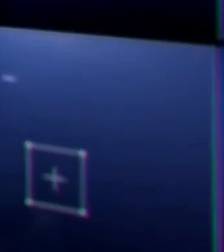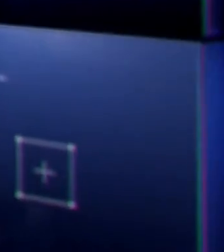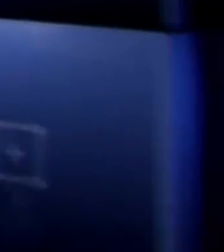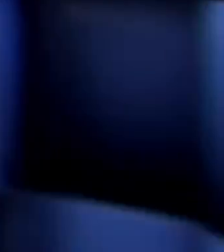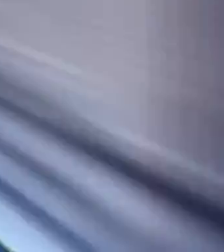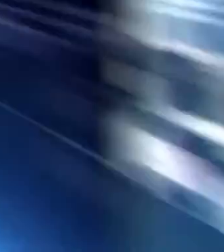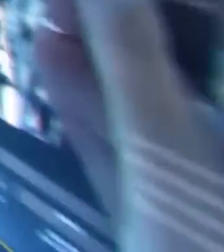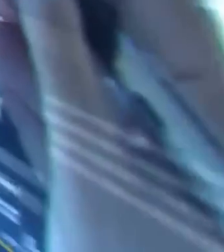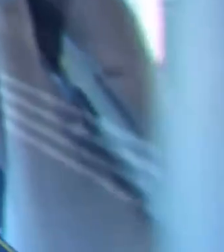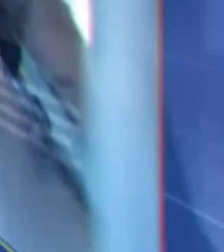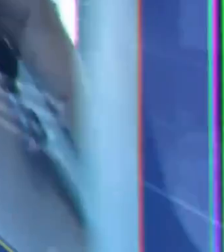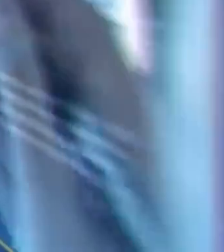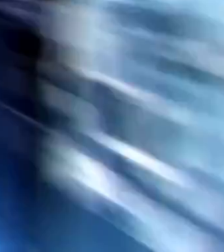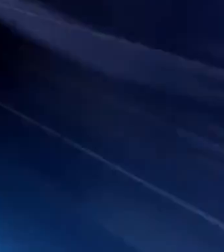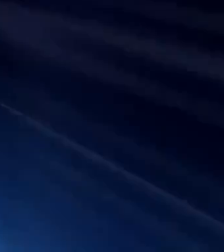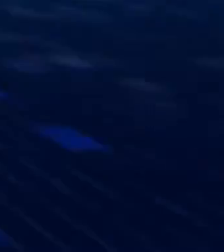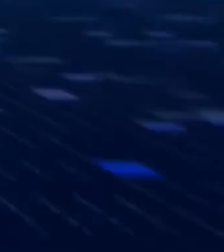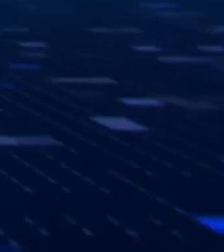E aí